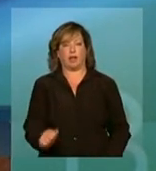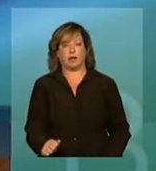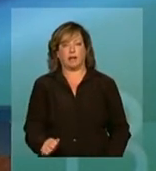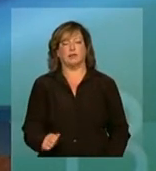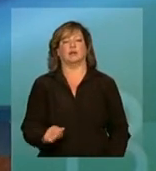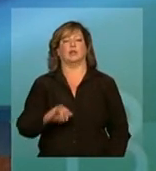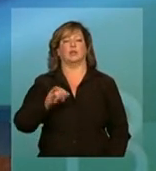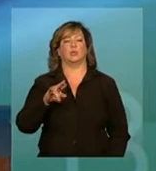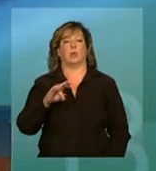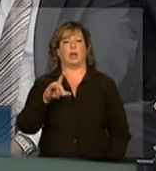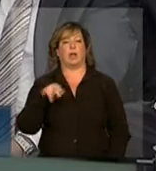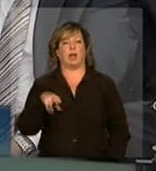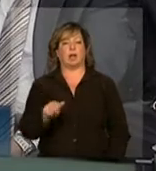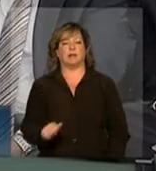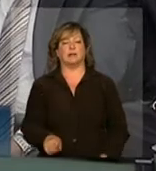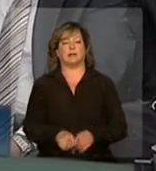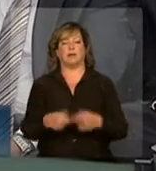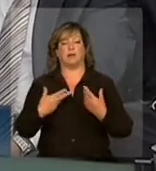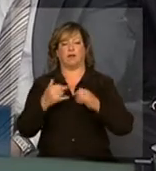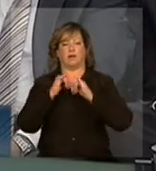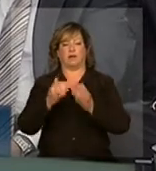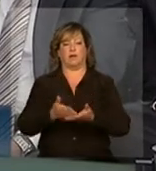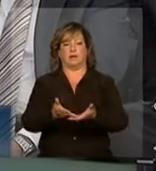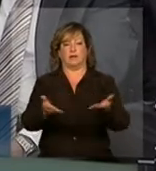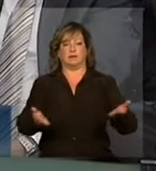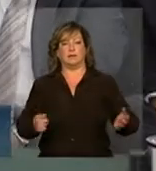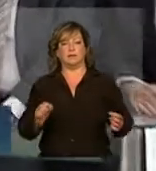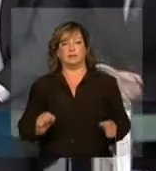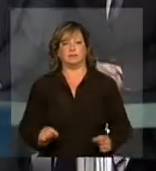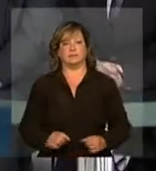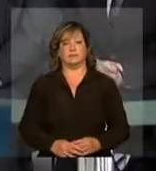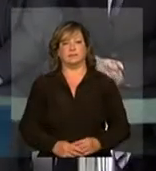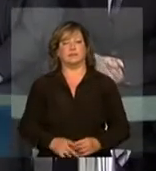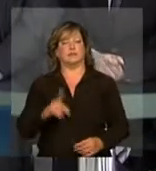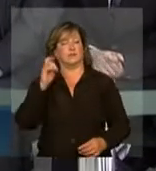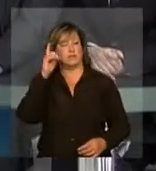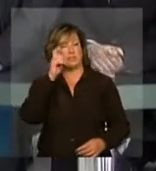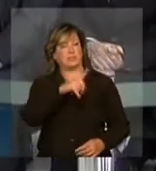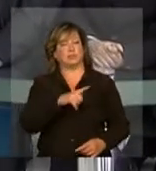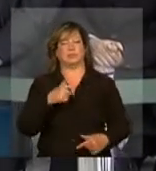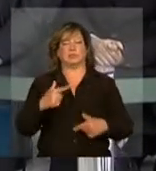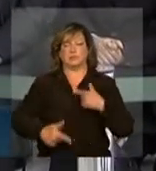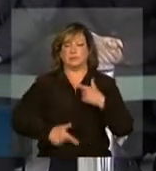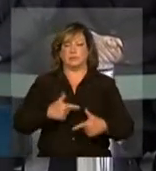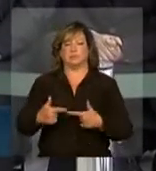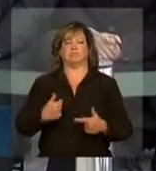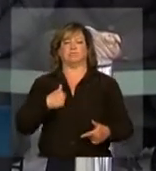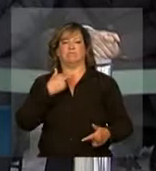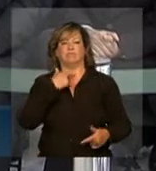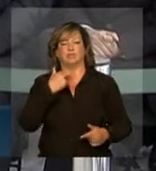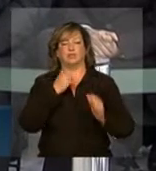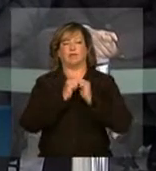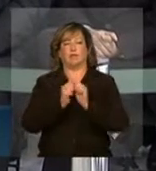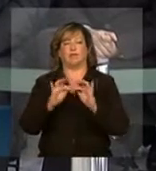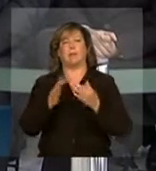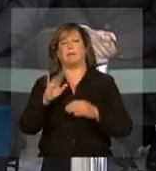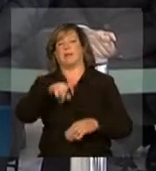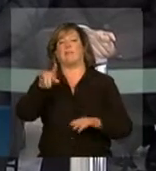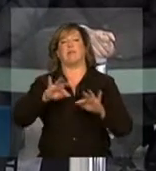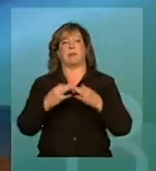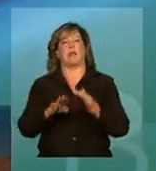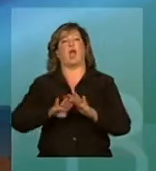Juliana. Quero dizer também que foi duro todo esse tempo pela vida que eu levo, mas eles já se